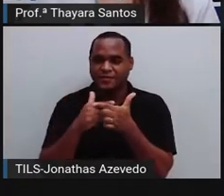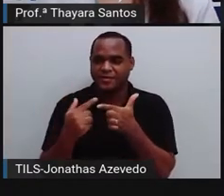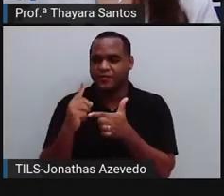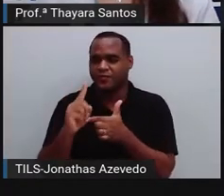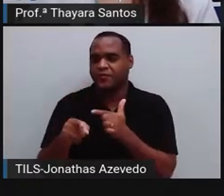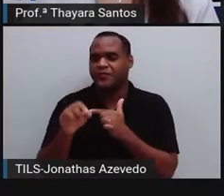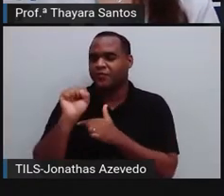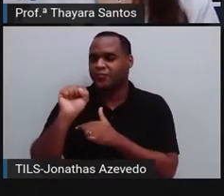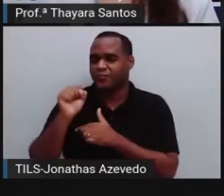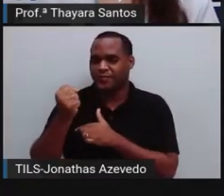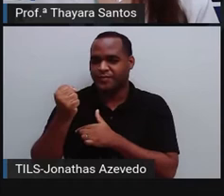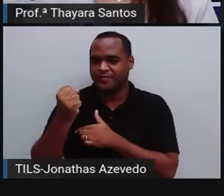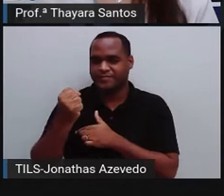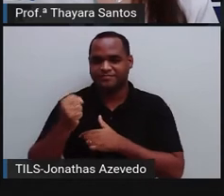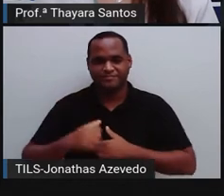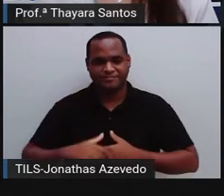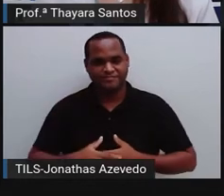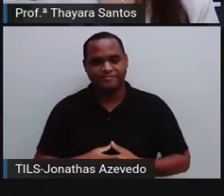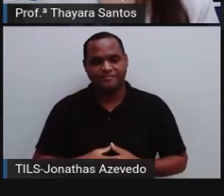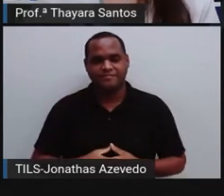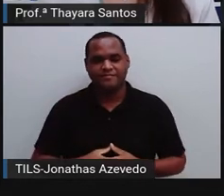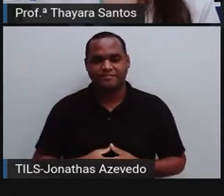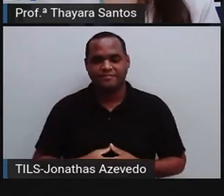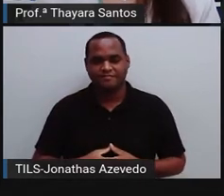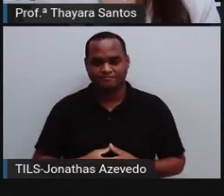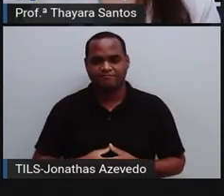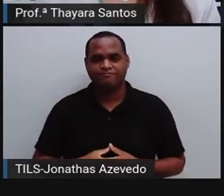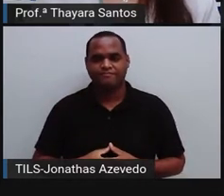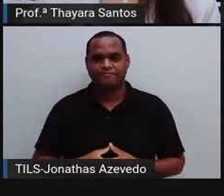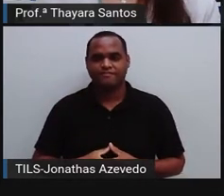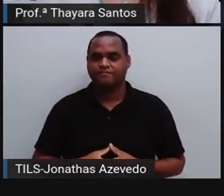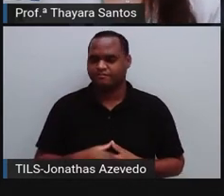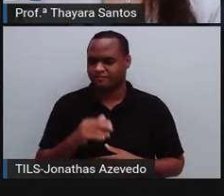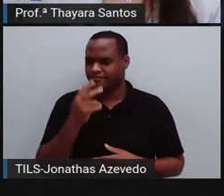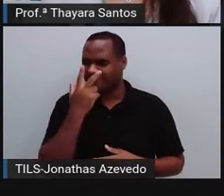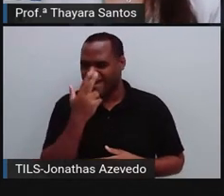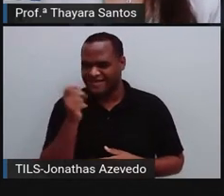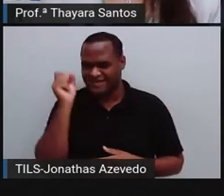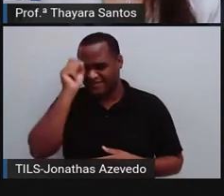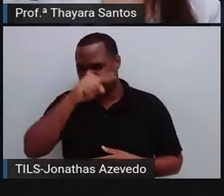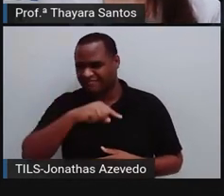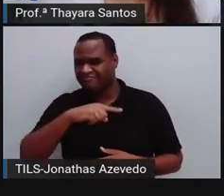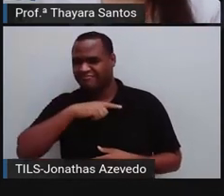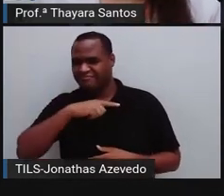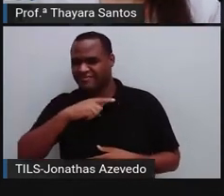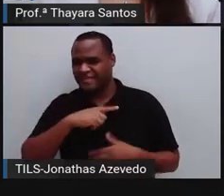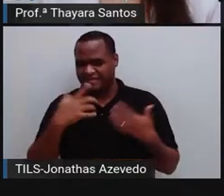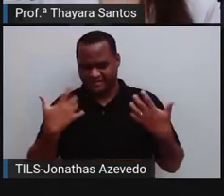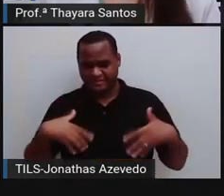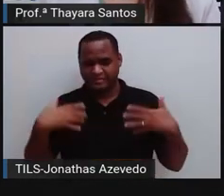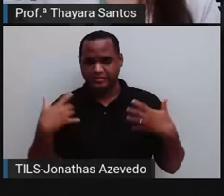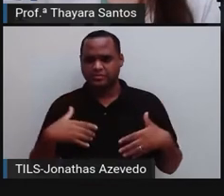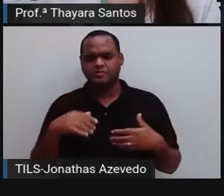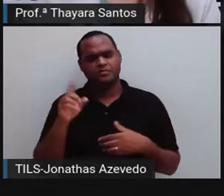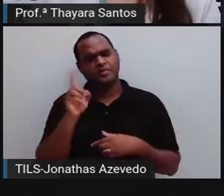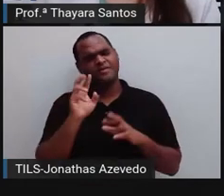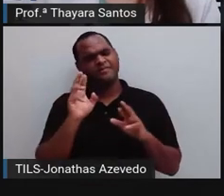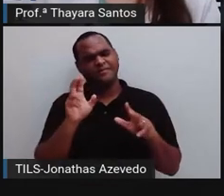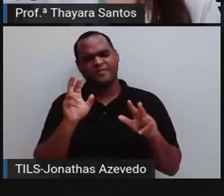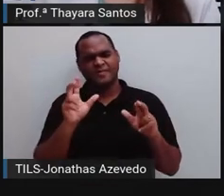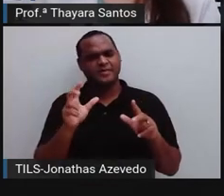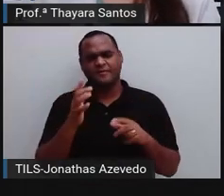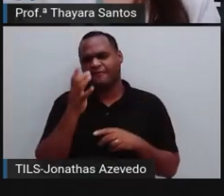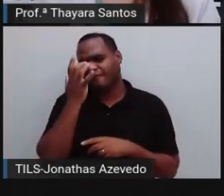tenho e dividir isso por 1,8. Parece um pouquinho complicado, mas na verdade não